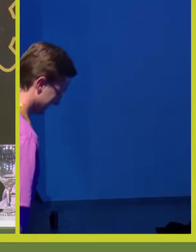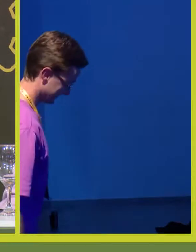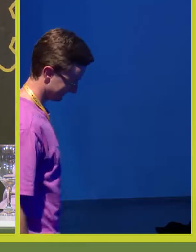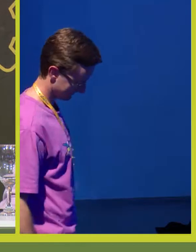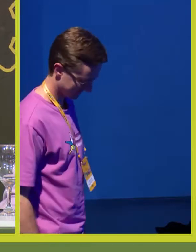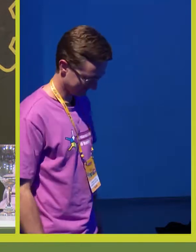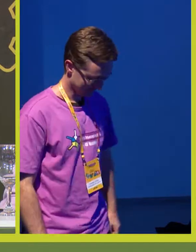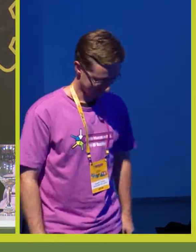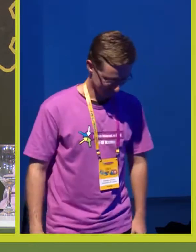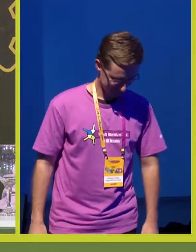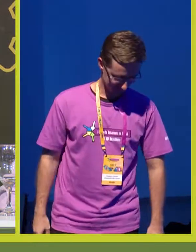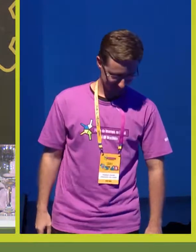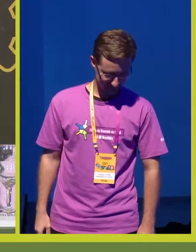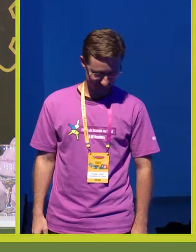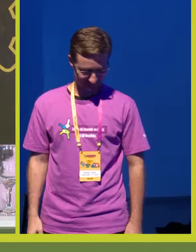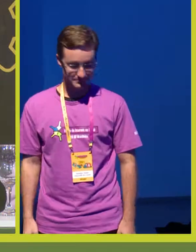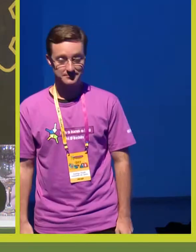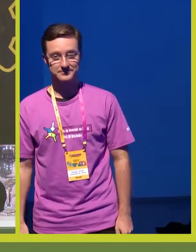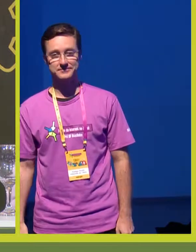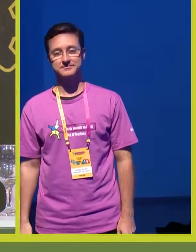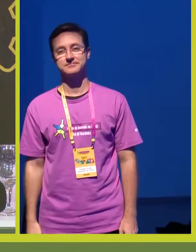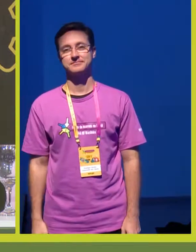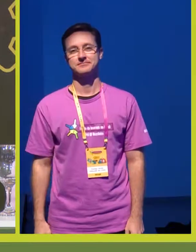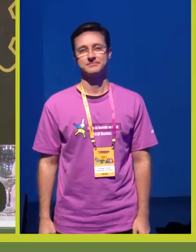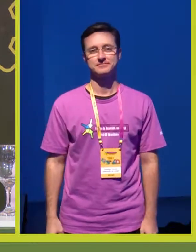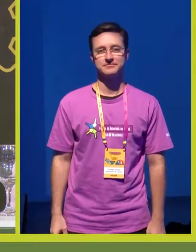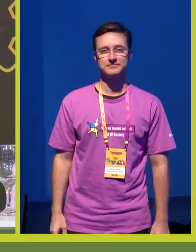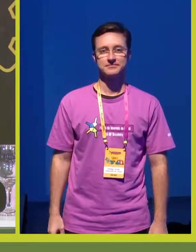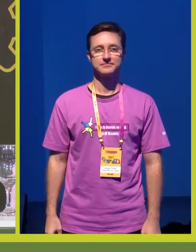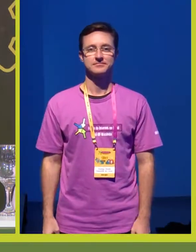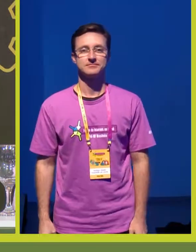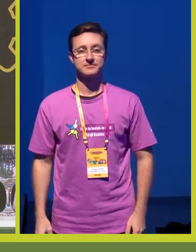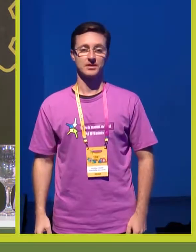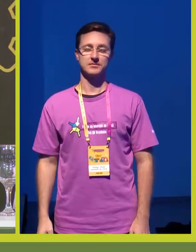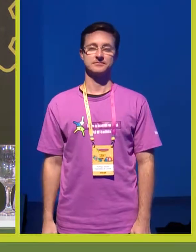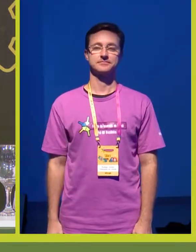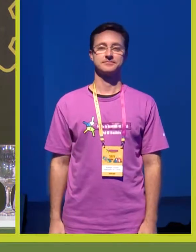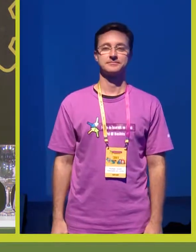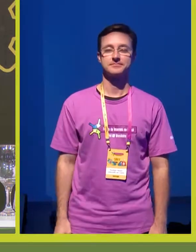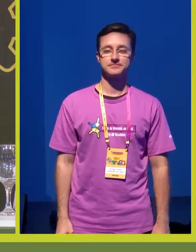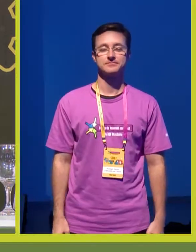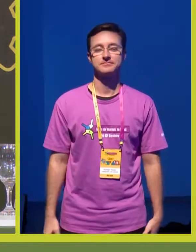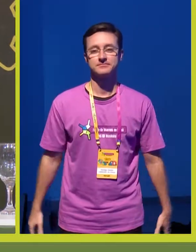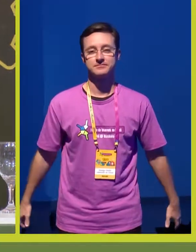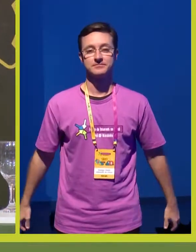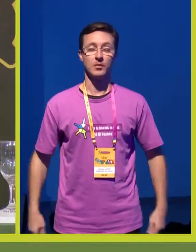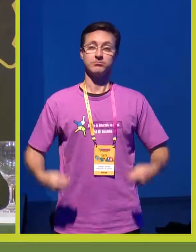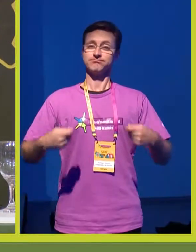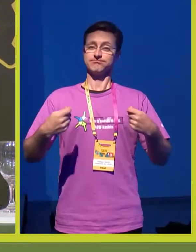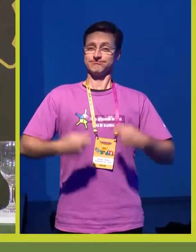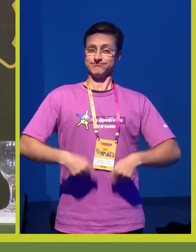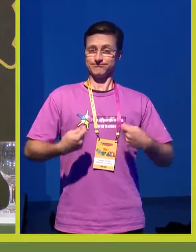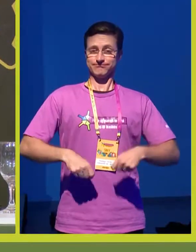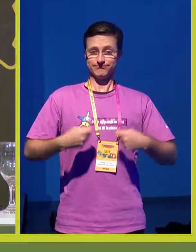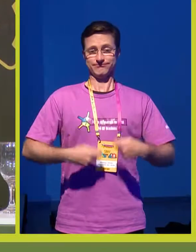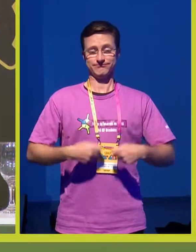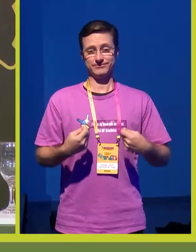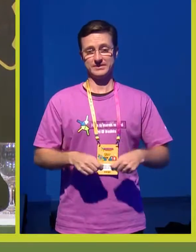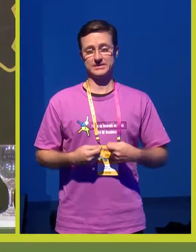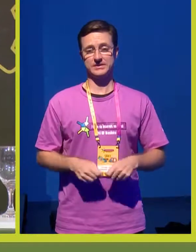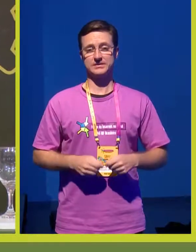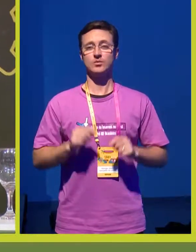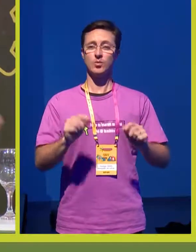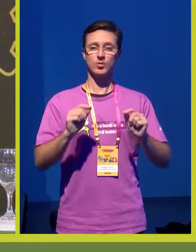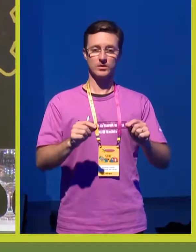vinculado falsamente um perfil de DNA ao réu de um caso. Então, é preciso que tenham procedimentos e que a necessidade e a proporcionalidade sempre